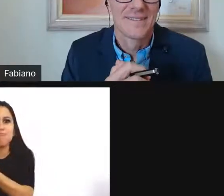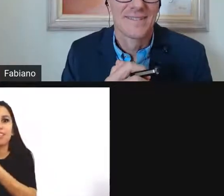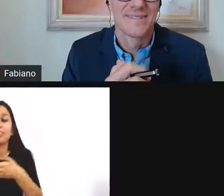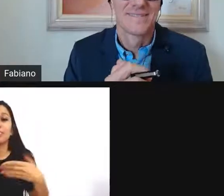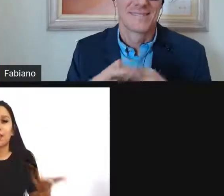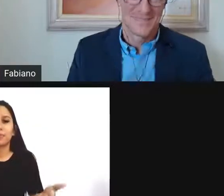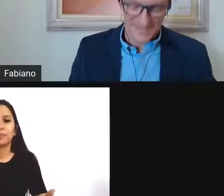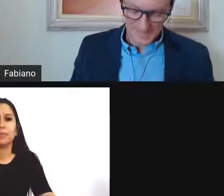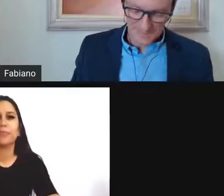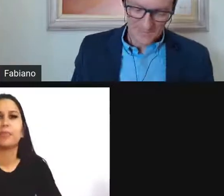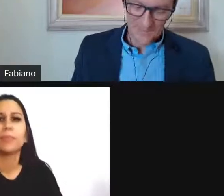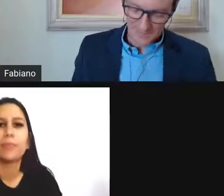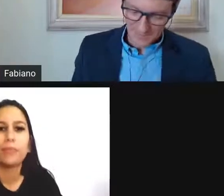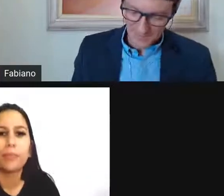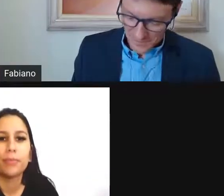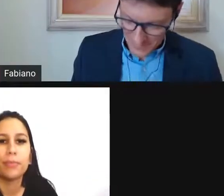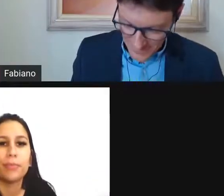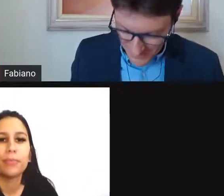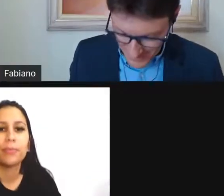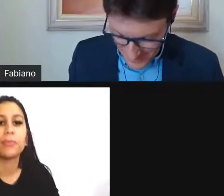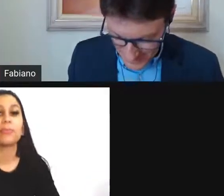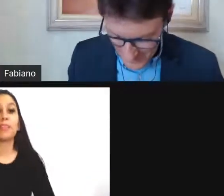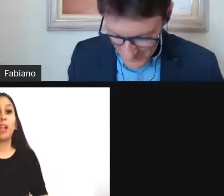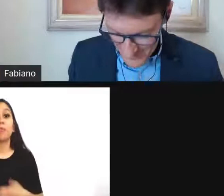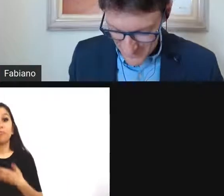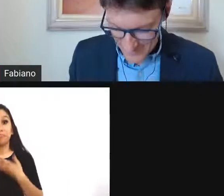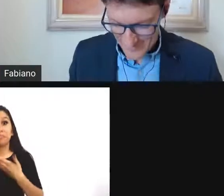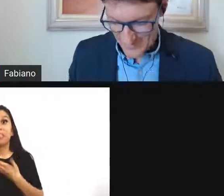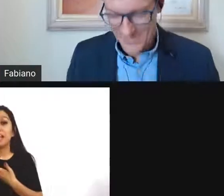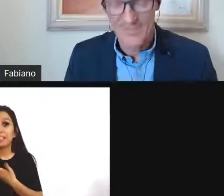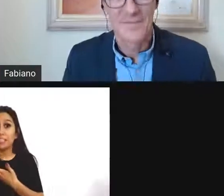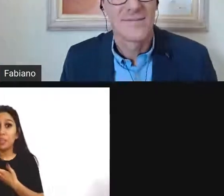aí evoluiu. Fizemos a apresentação